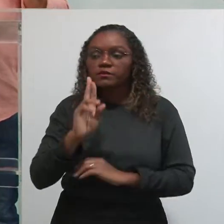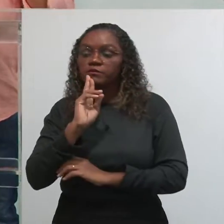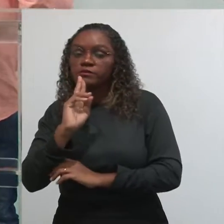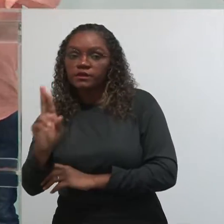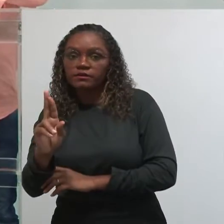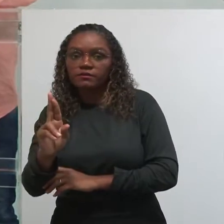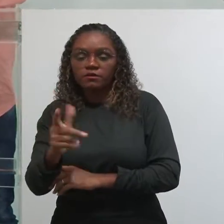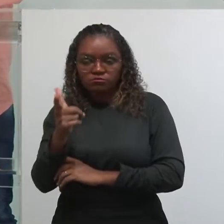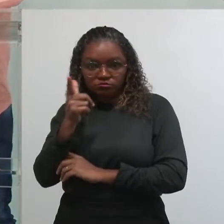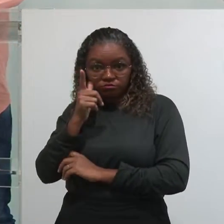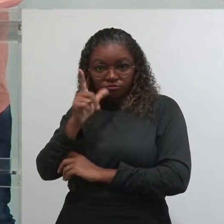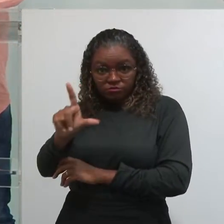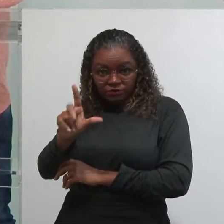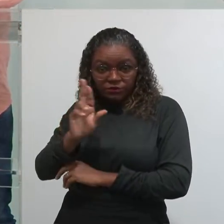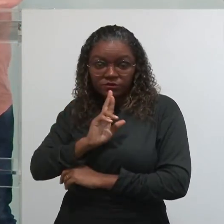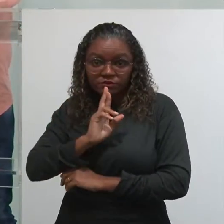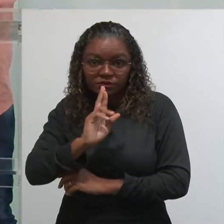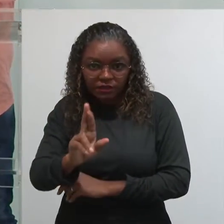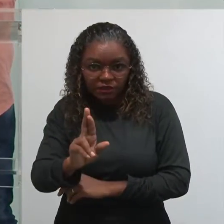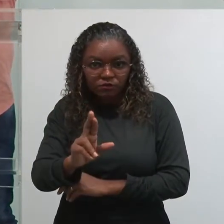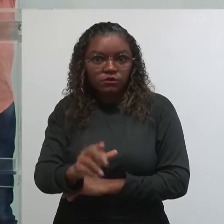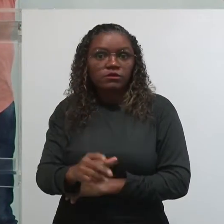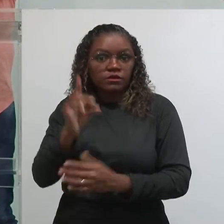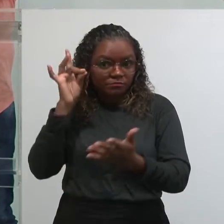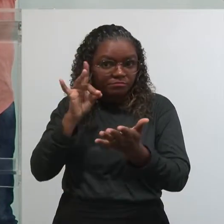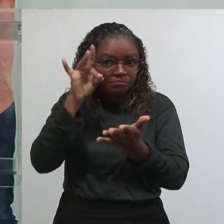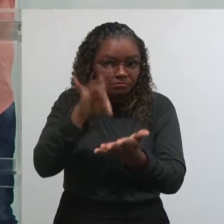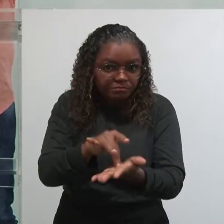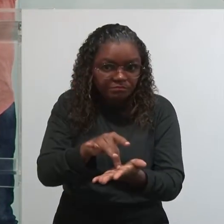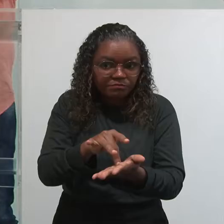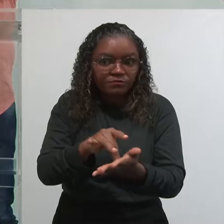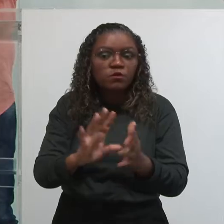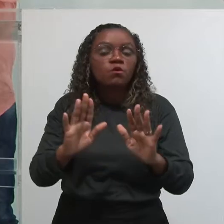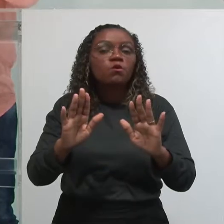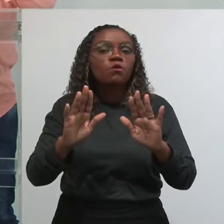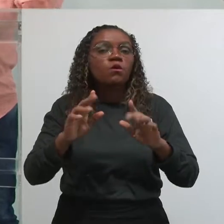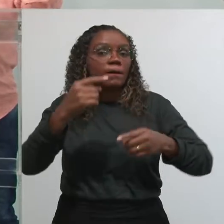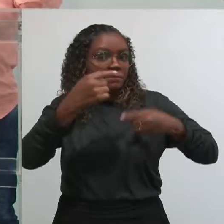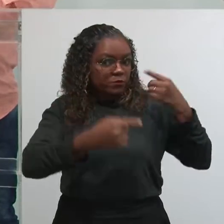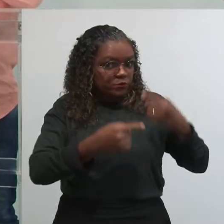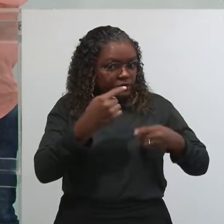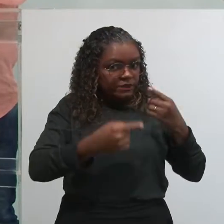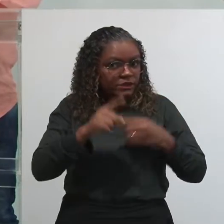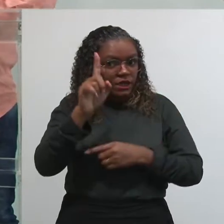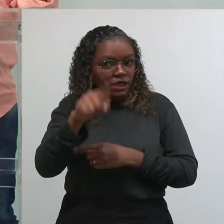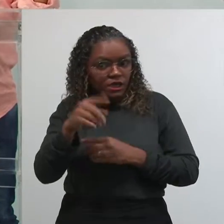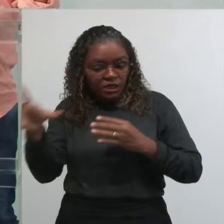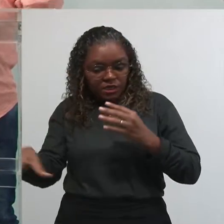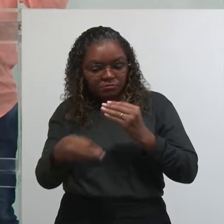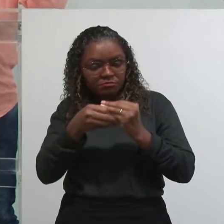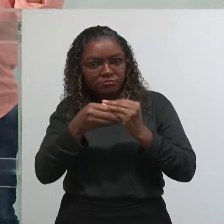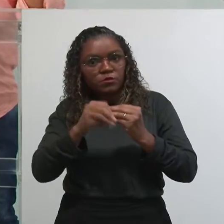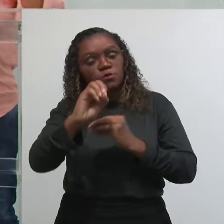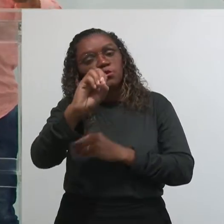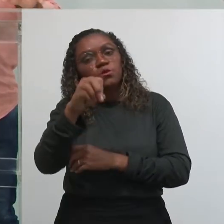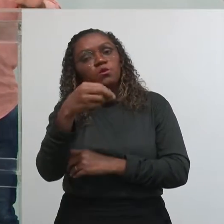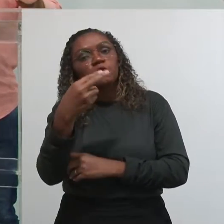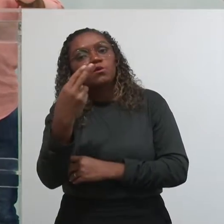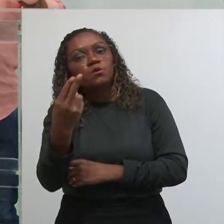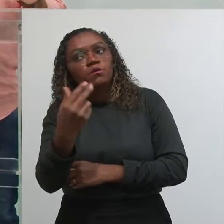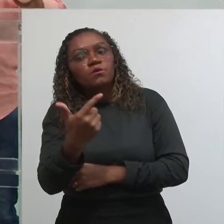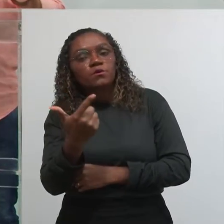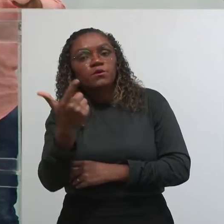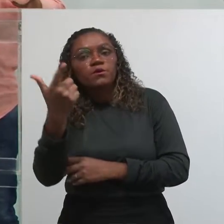resultado alcançado realmente foi alcançado por conta da política implementada, ou existem